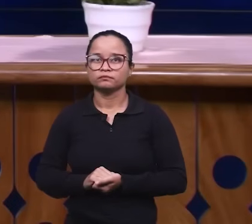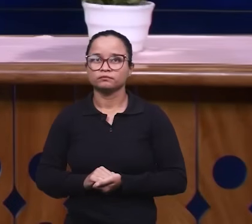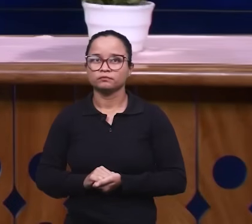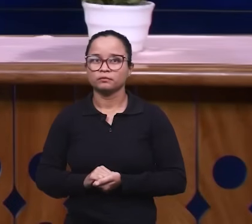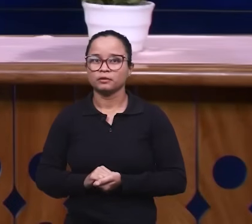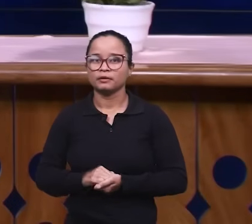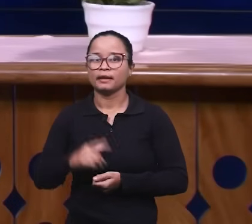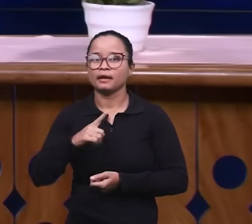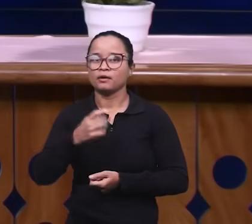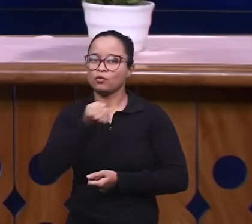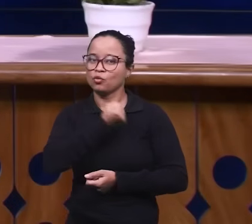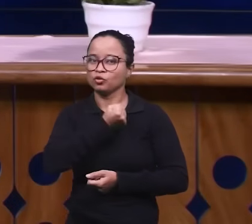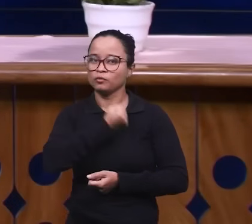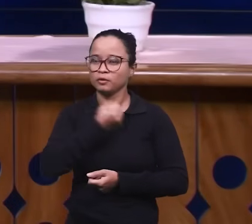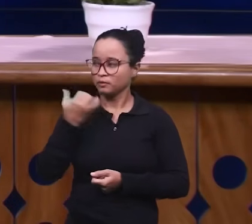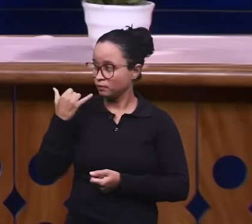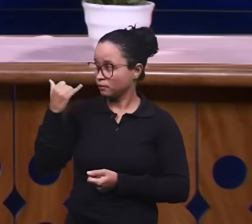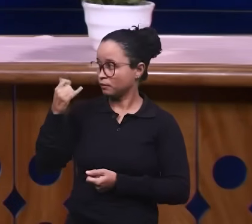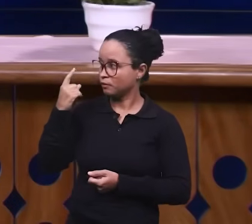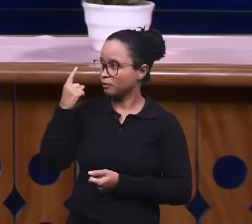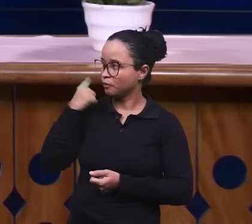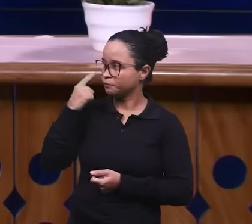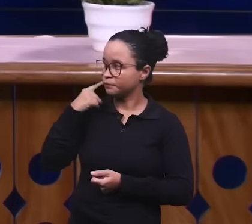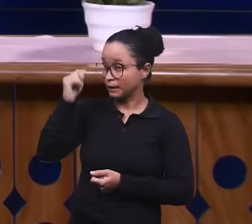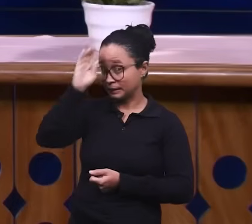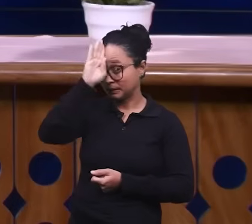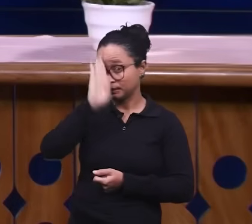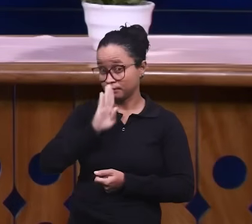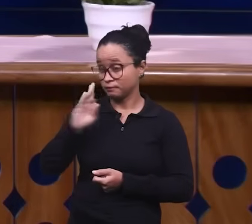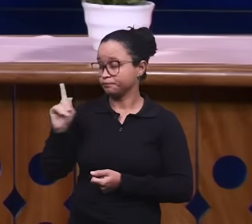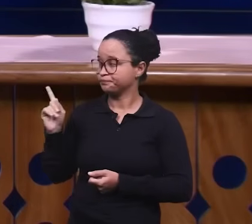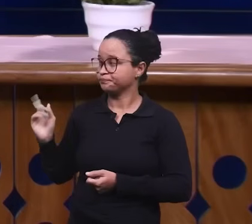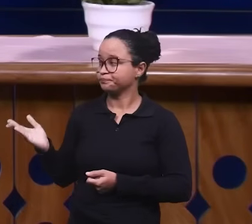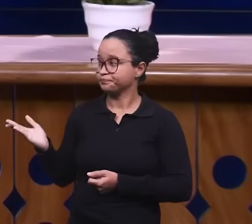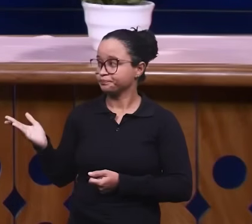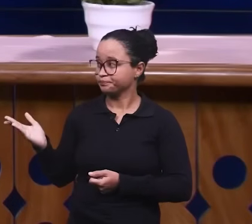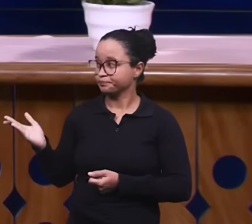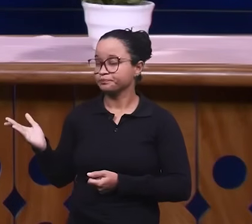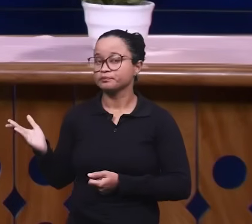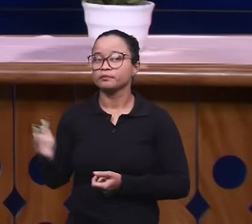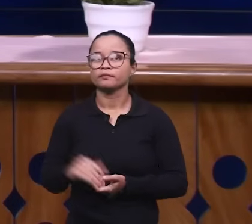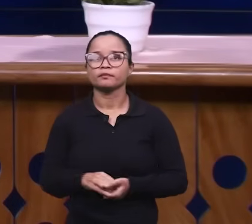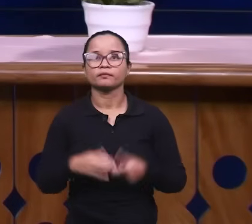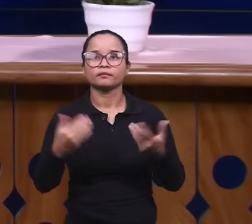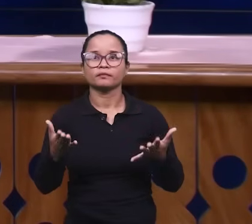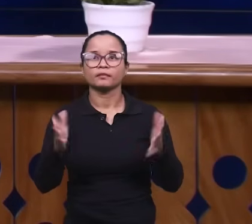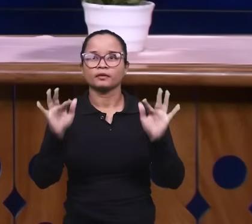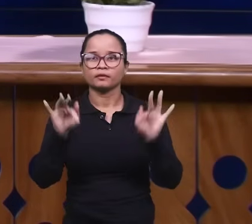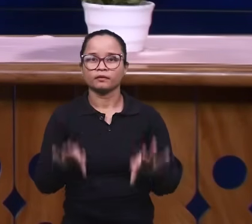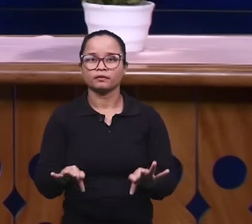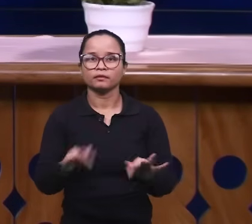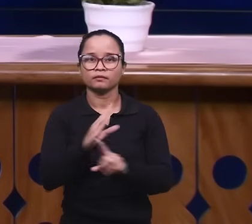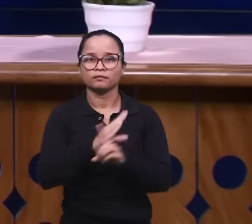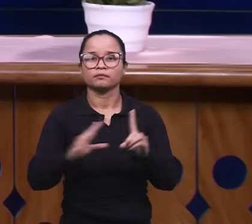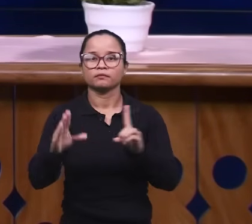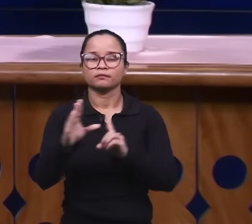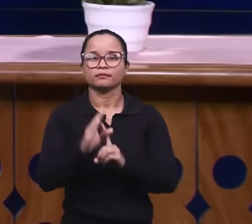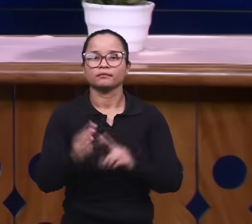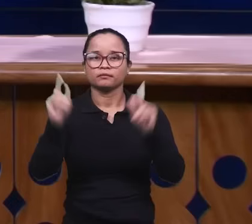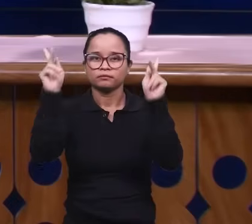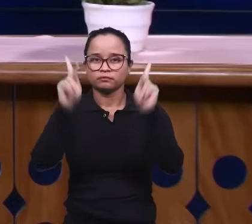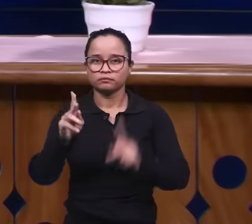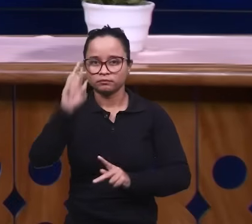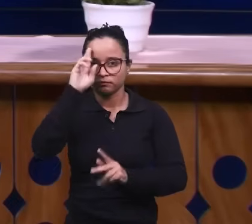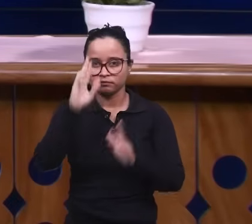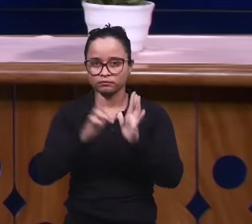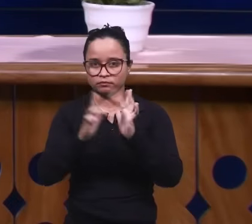o 0800 707 3076. Assim, nós encerramos o nosso culto. A